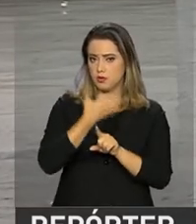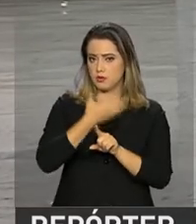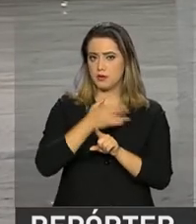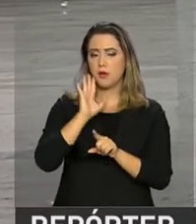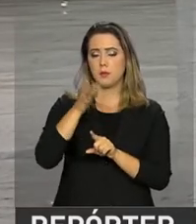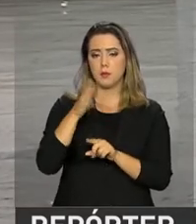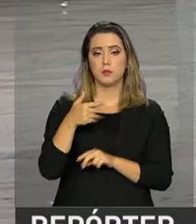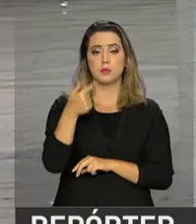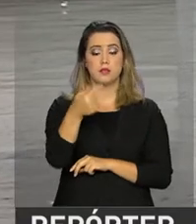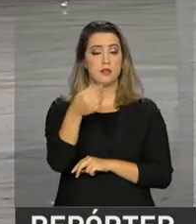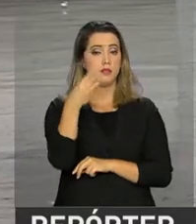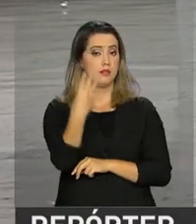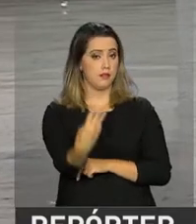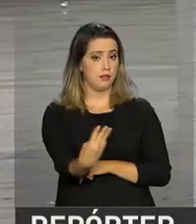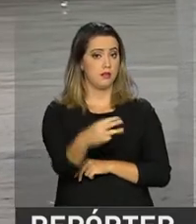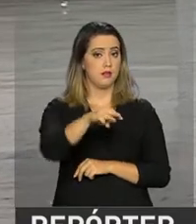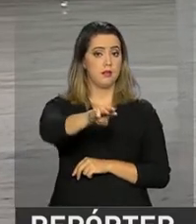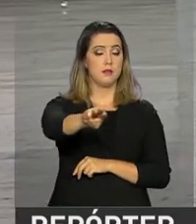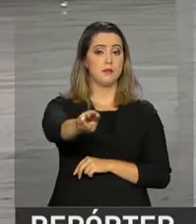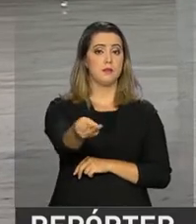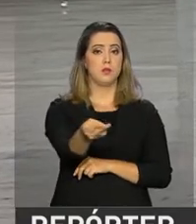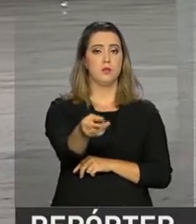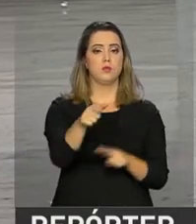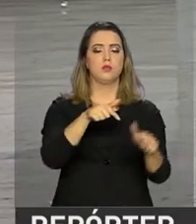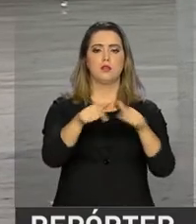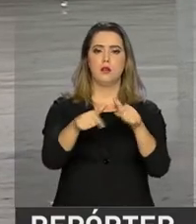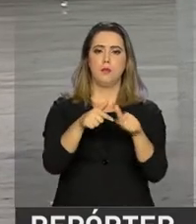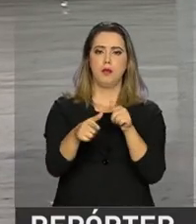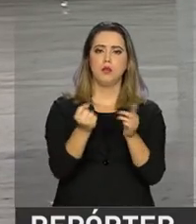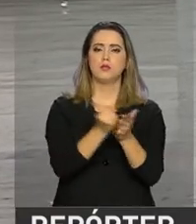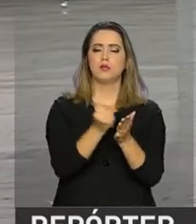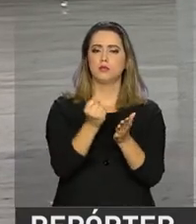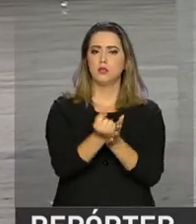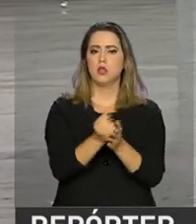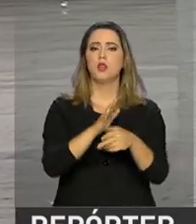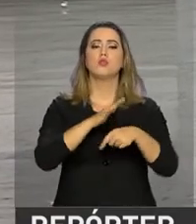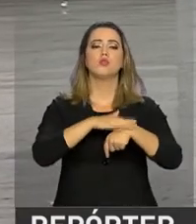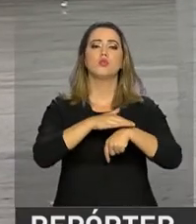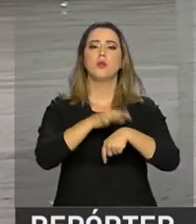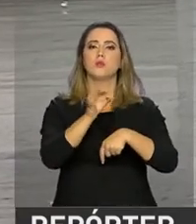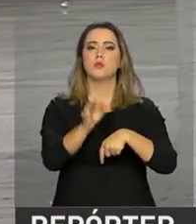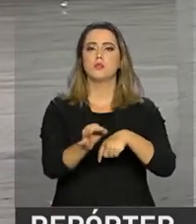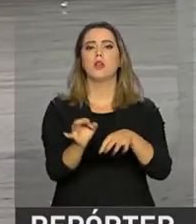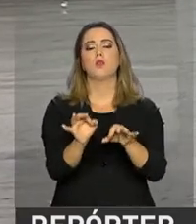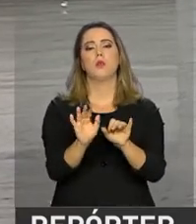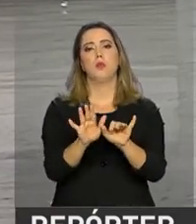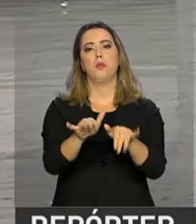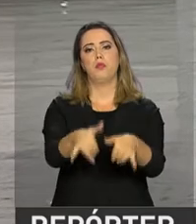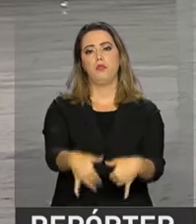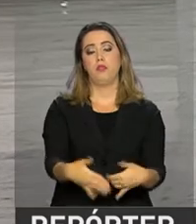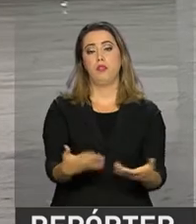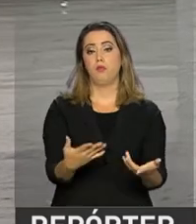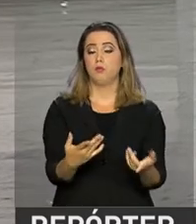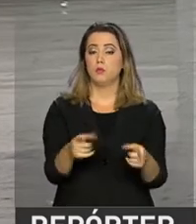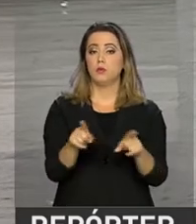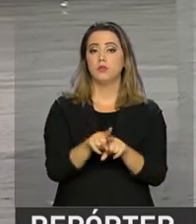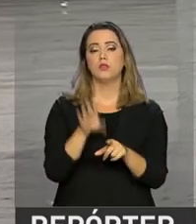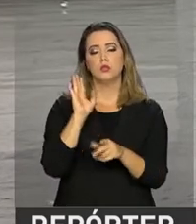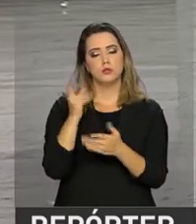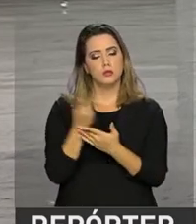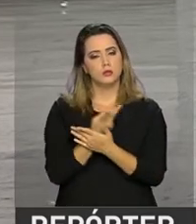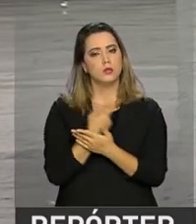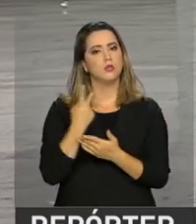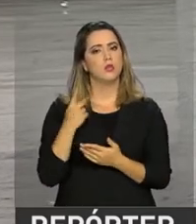73 mil postos de trabalho temporários nesta época do natal onde esta é uma tradição